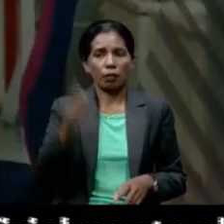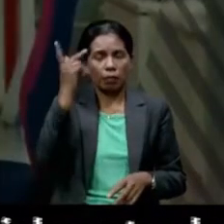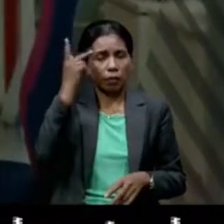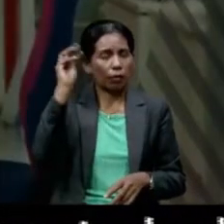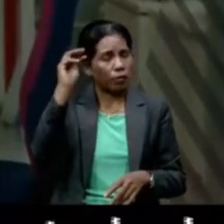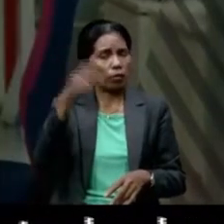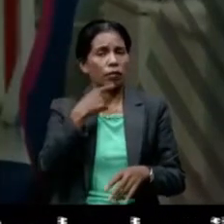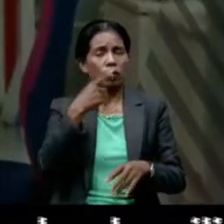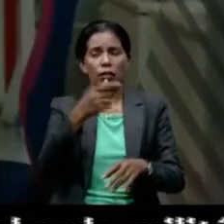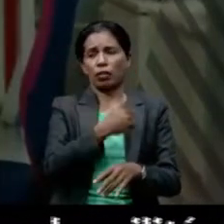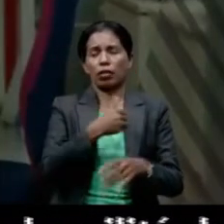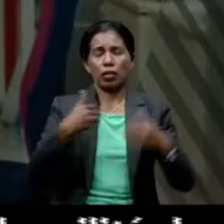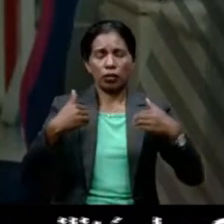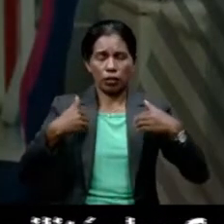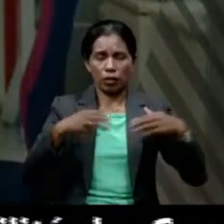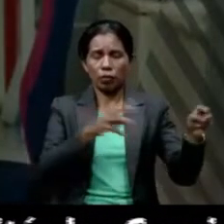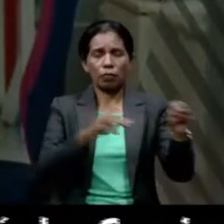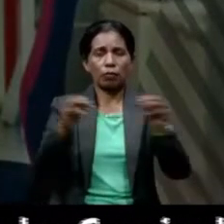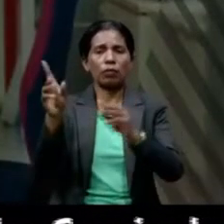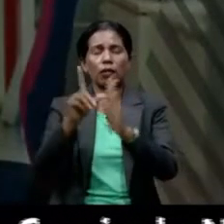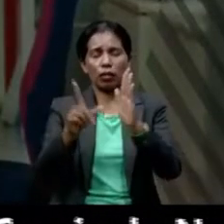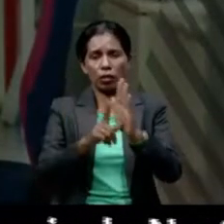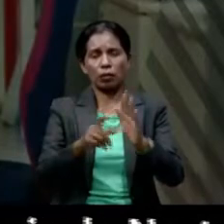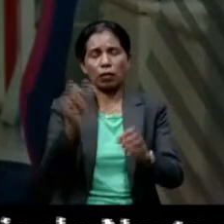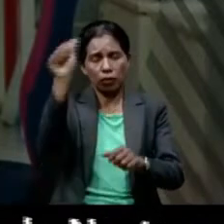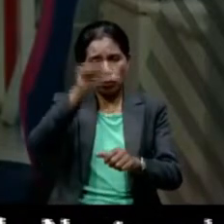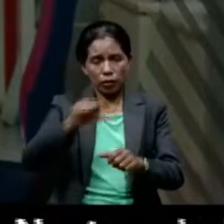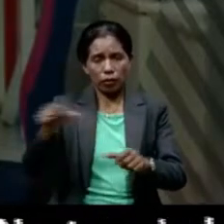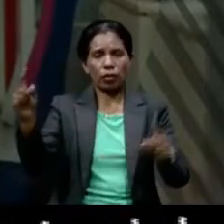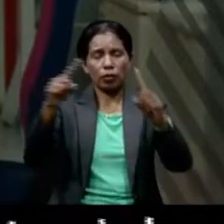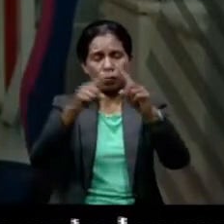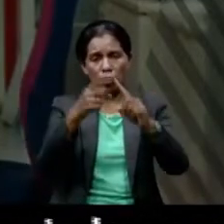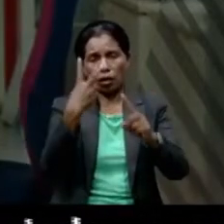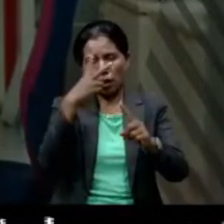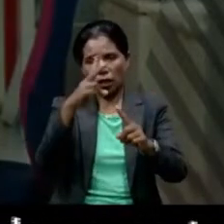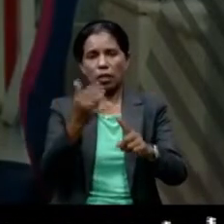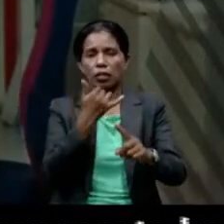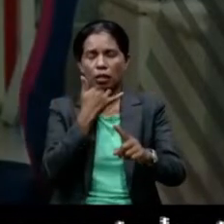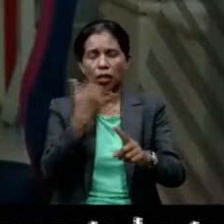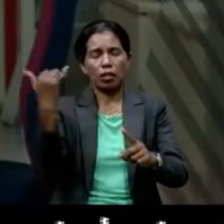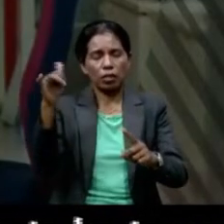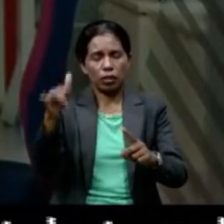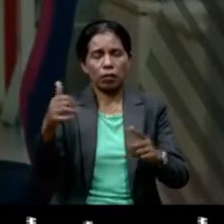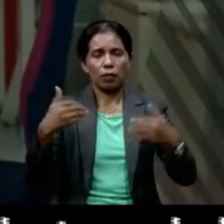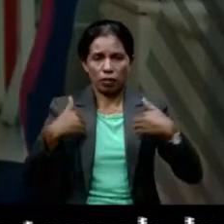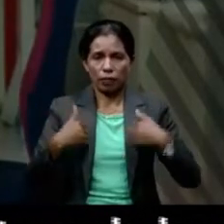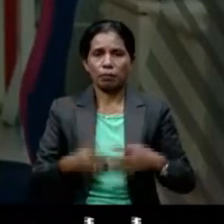Primeiro-Ministro HTT sedau ia remuneração tamba precisa de autoria ba irregularidade sira nebe acontece ona.